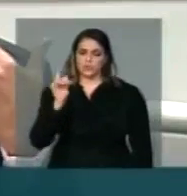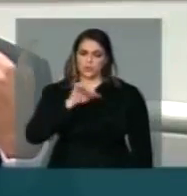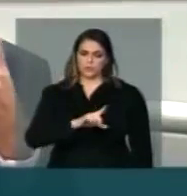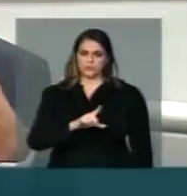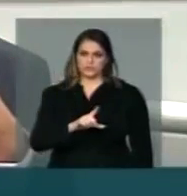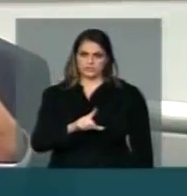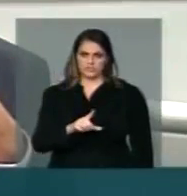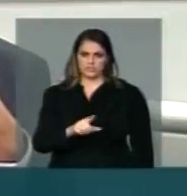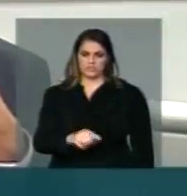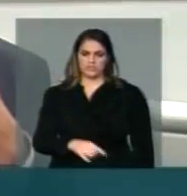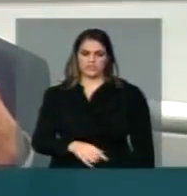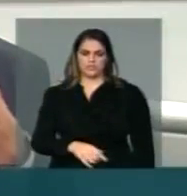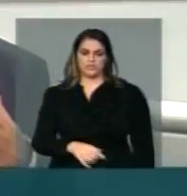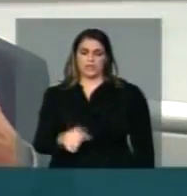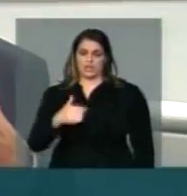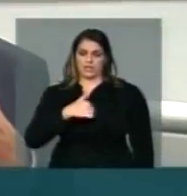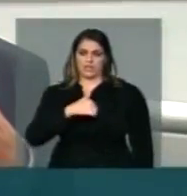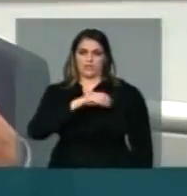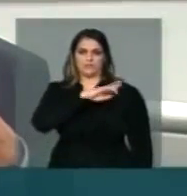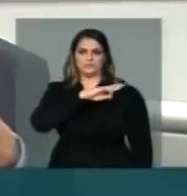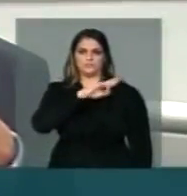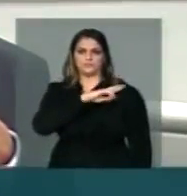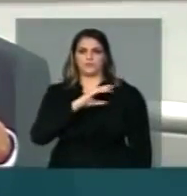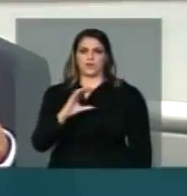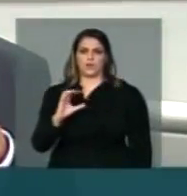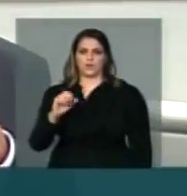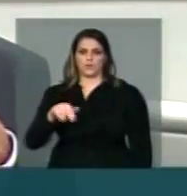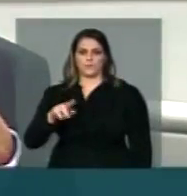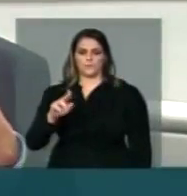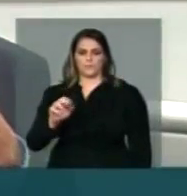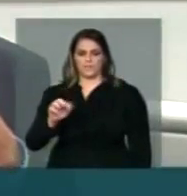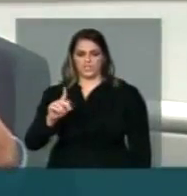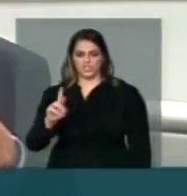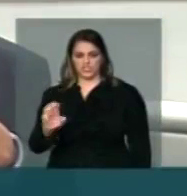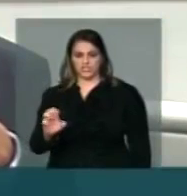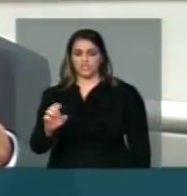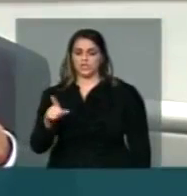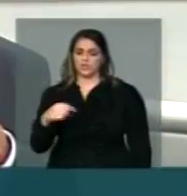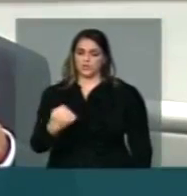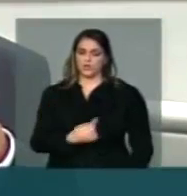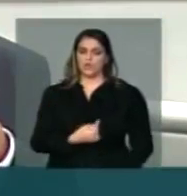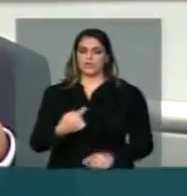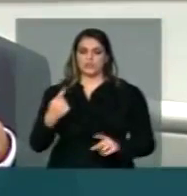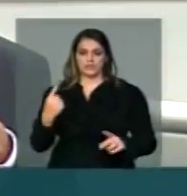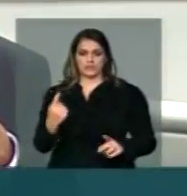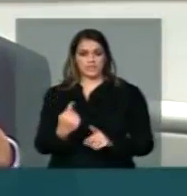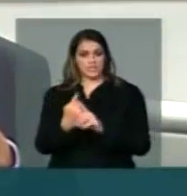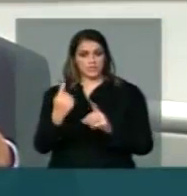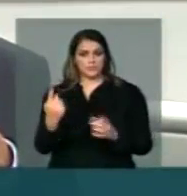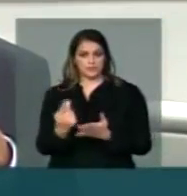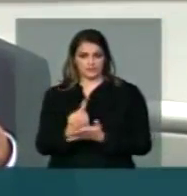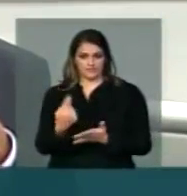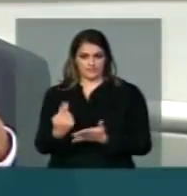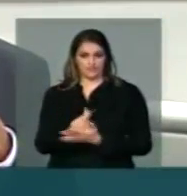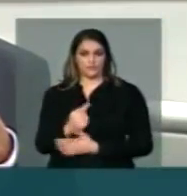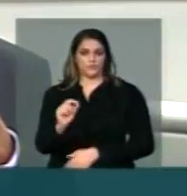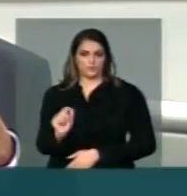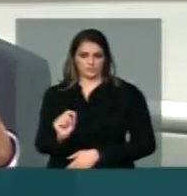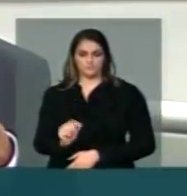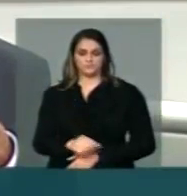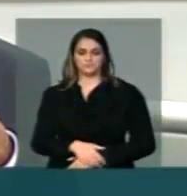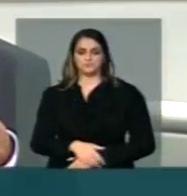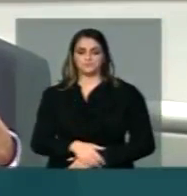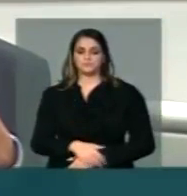Eu coordenei a comissão do Comperge e o que nós identificamos de não conformidades,